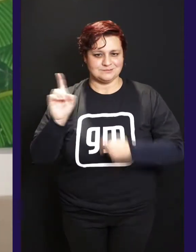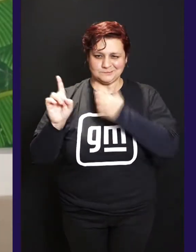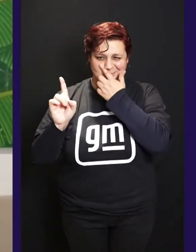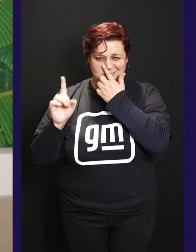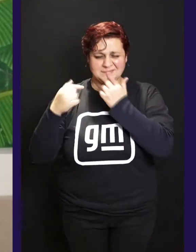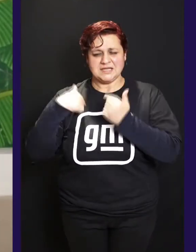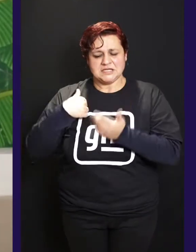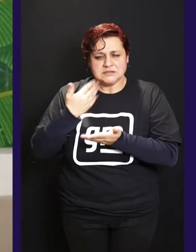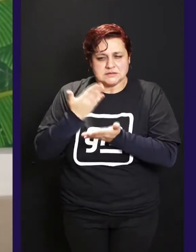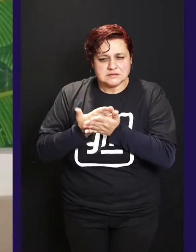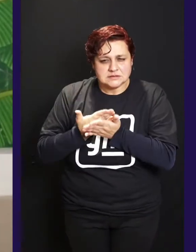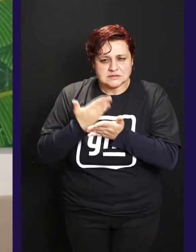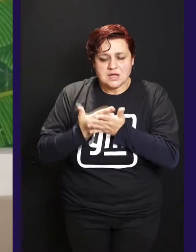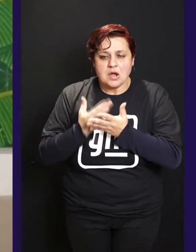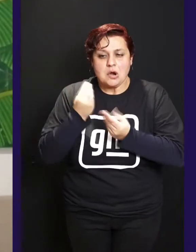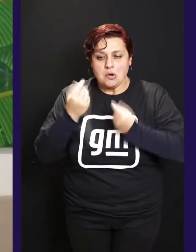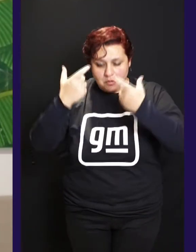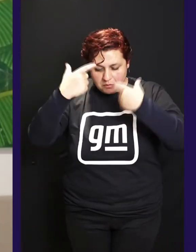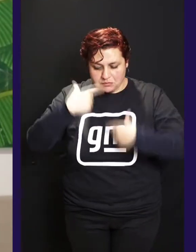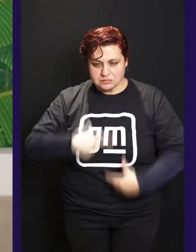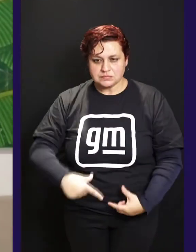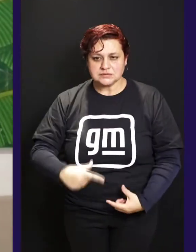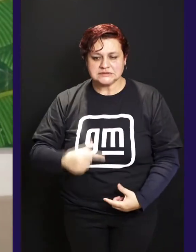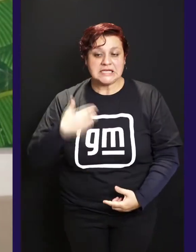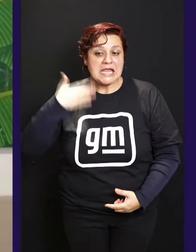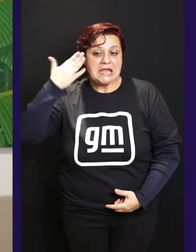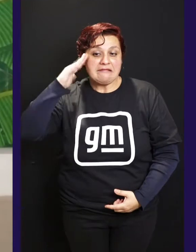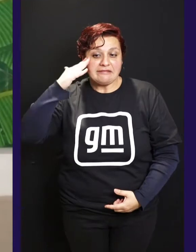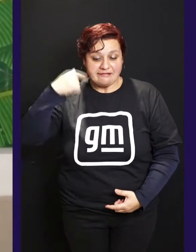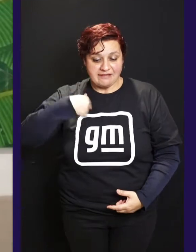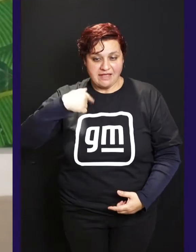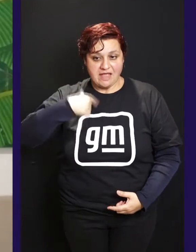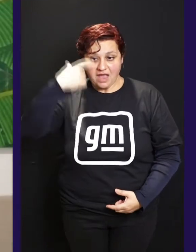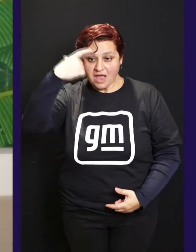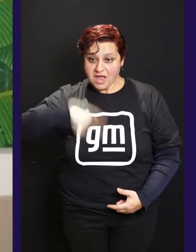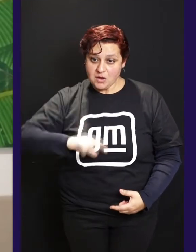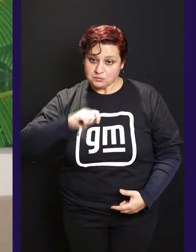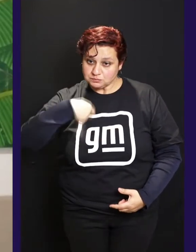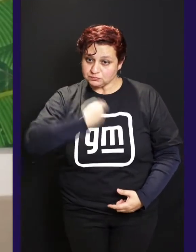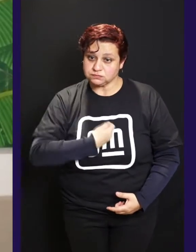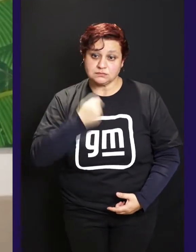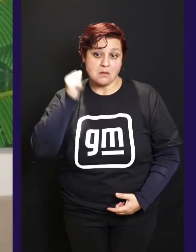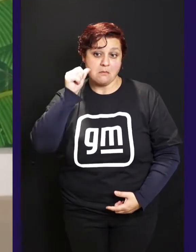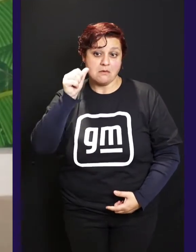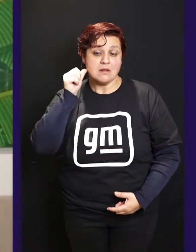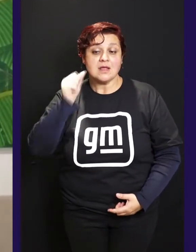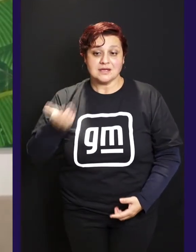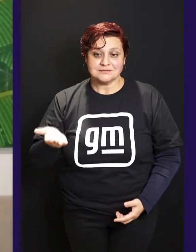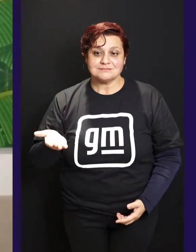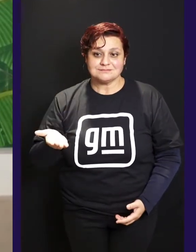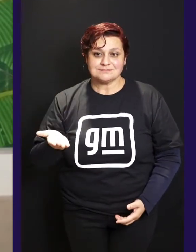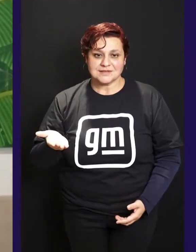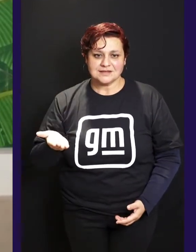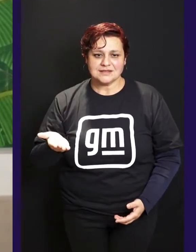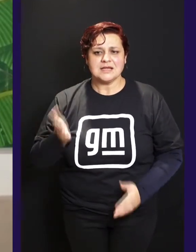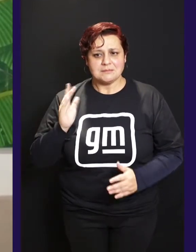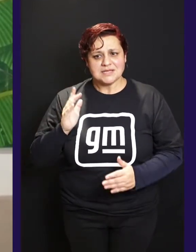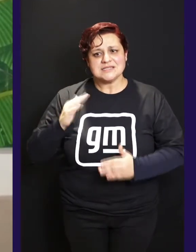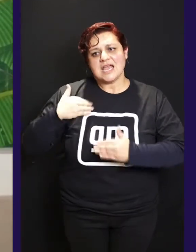minha relação comigo mesma, né? De me entender, de me ver como mulher. Mas isso é todo um processo